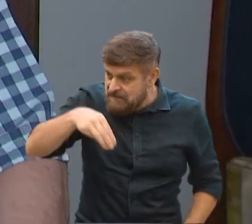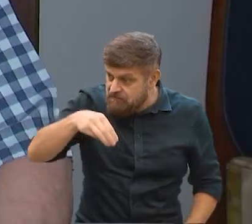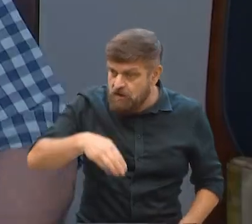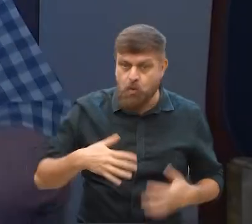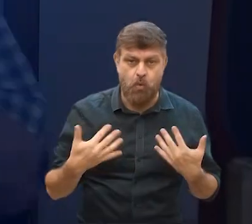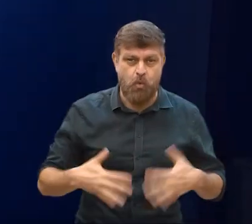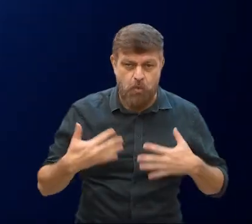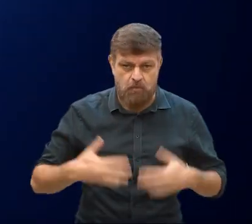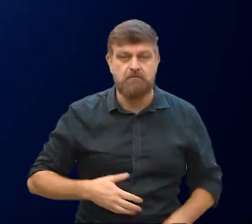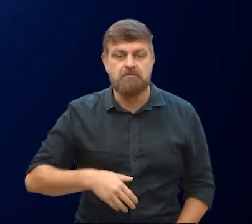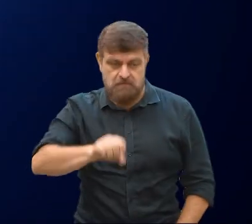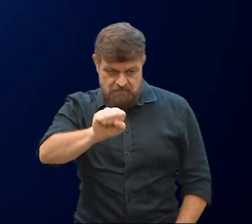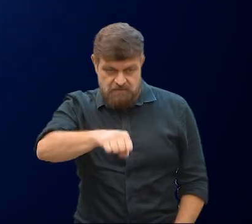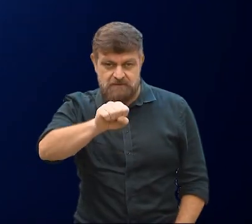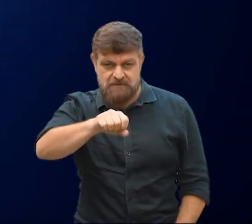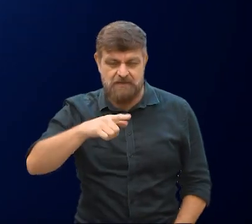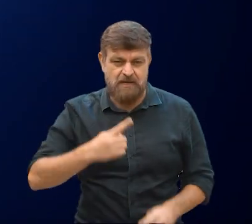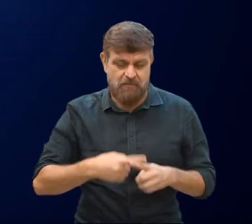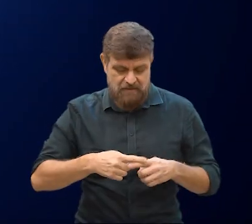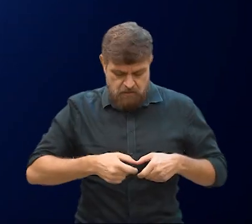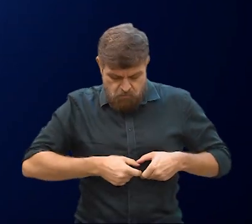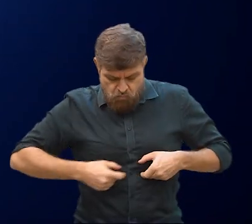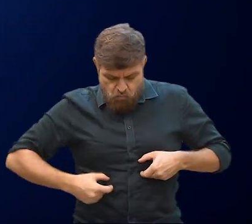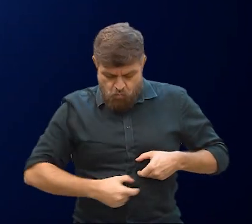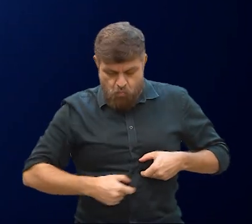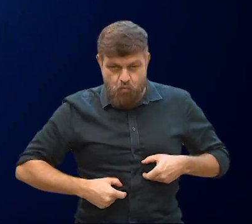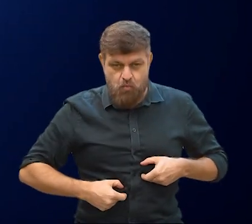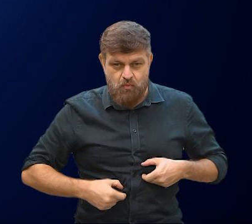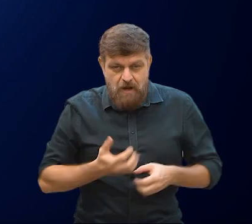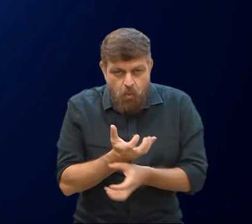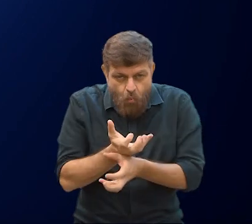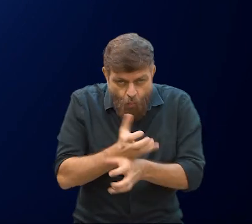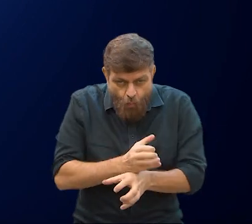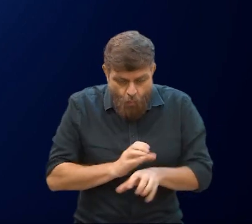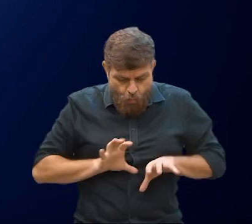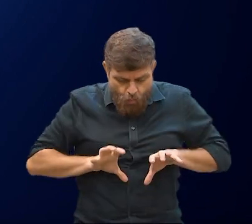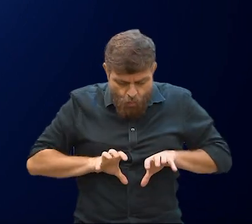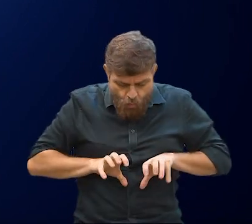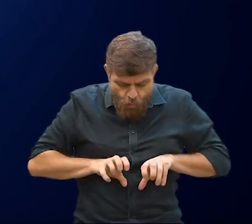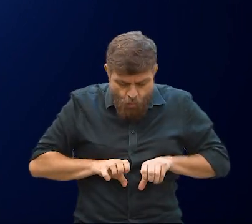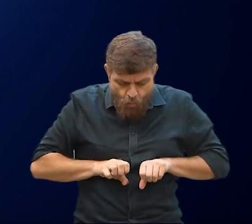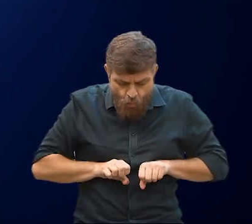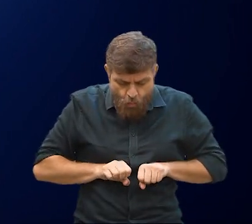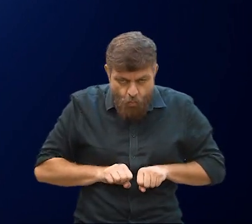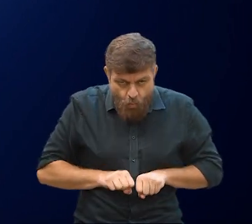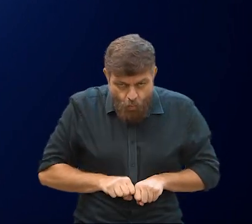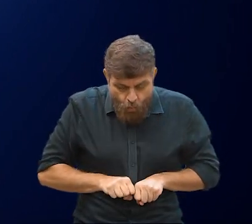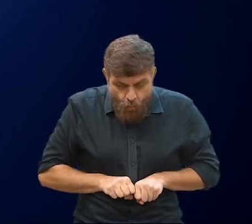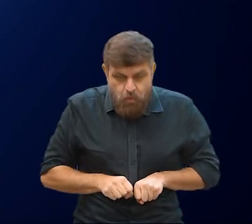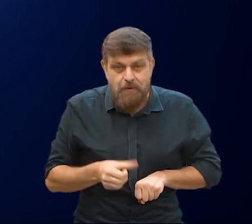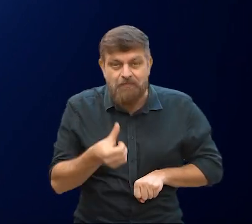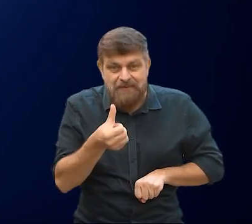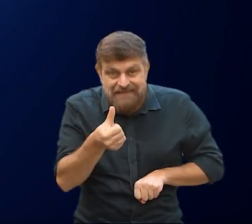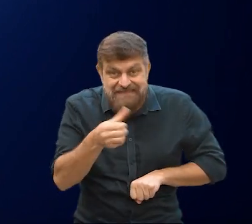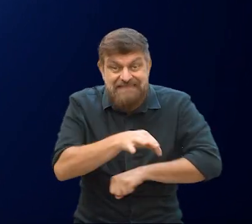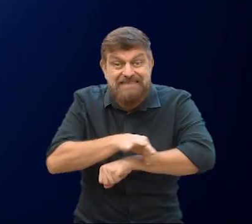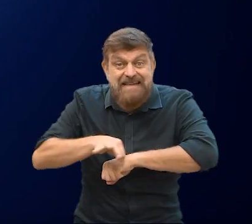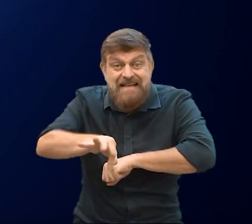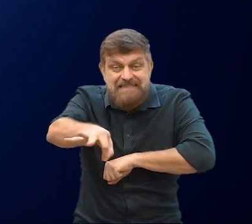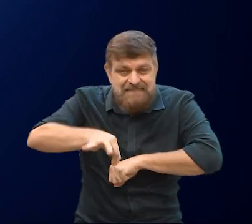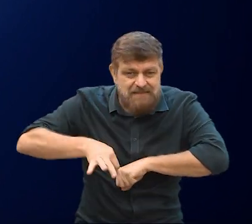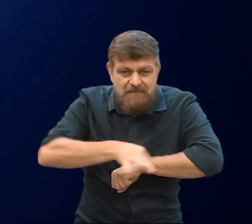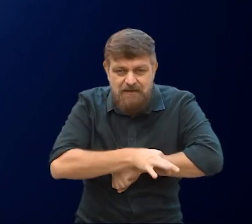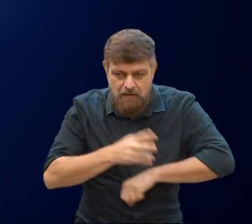falou bem, torcidinho, embrulhadinho e tal, porque essas alças, quando não estão cheias, elas têm um volume pequeno, elas se